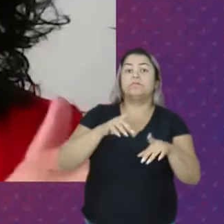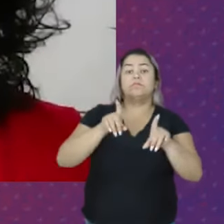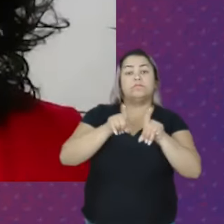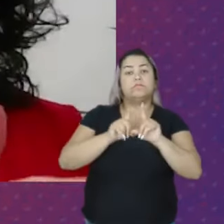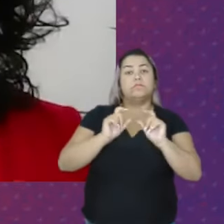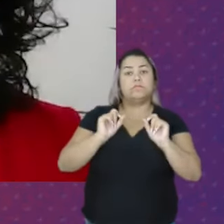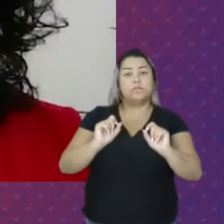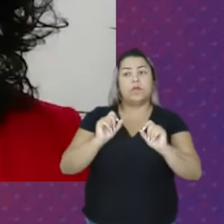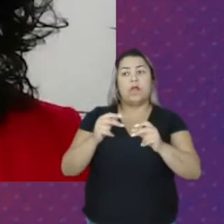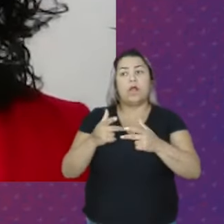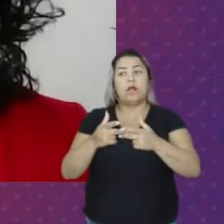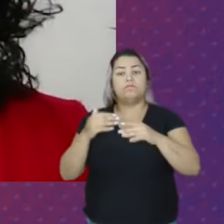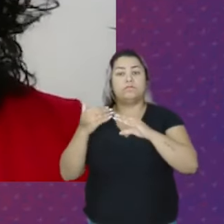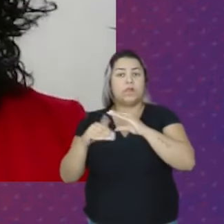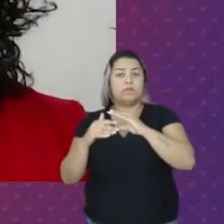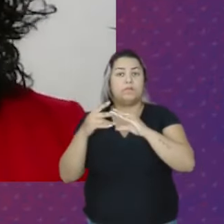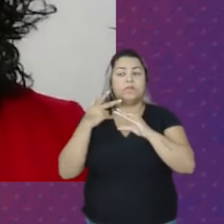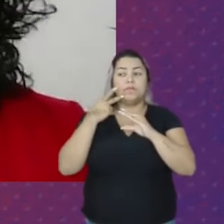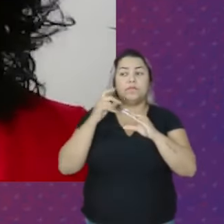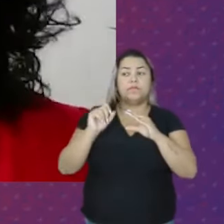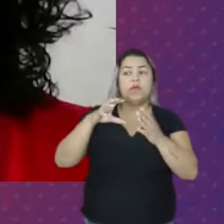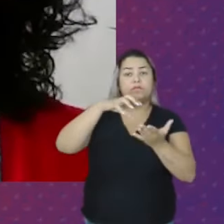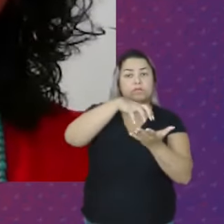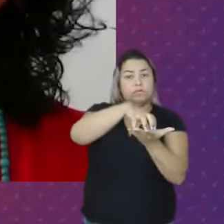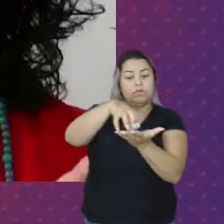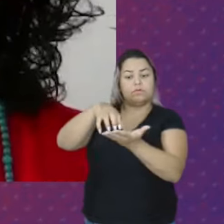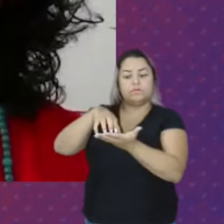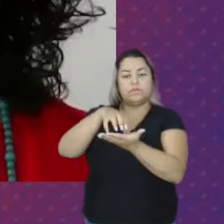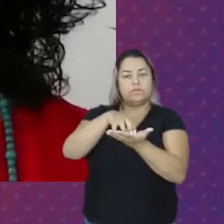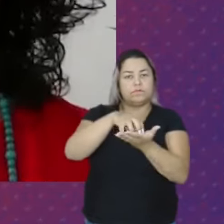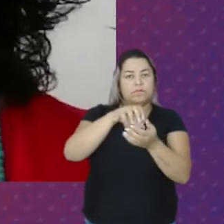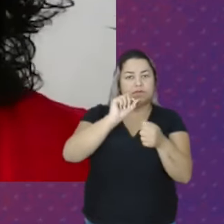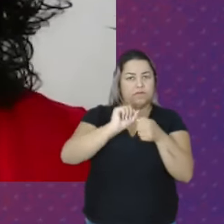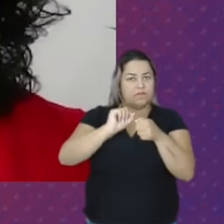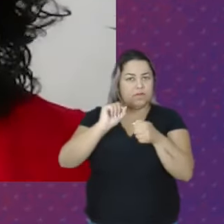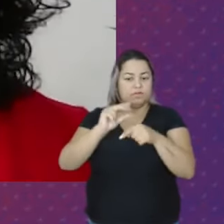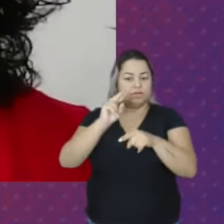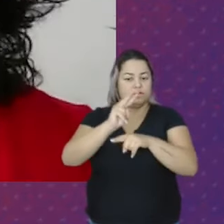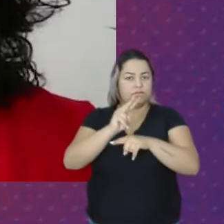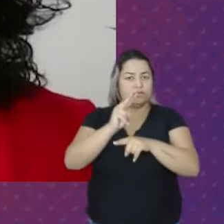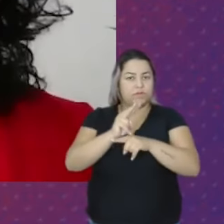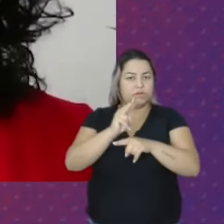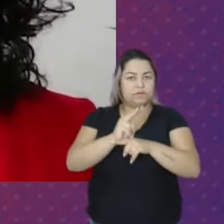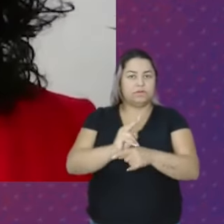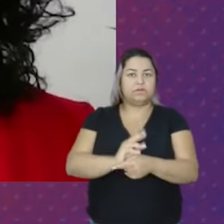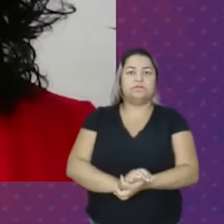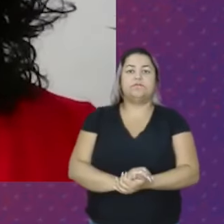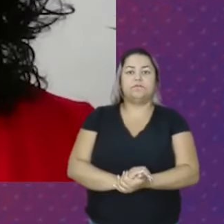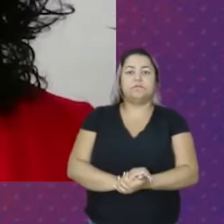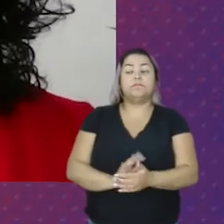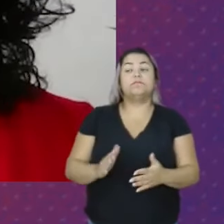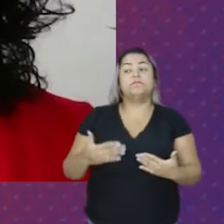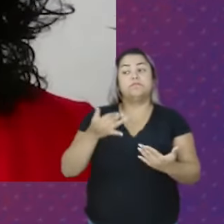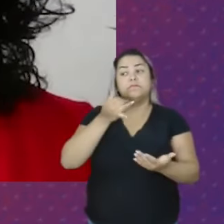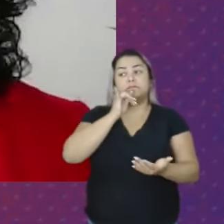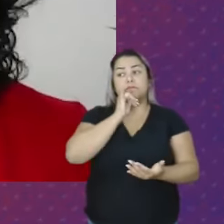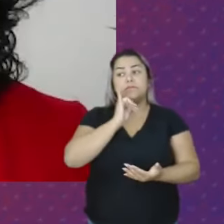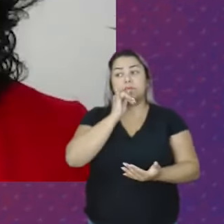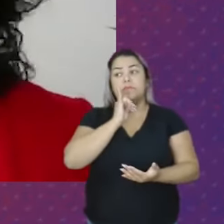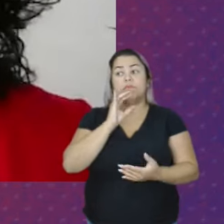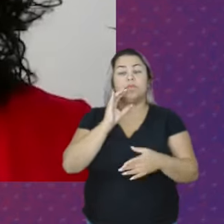adolescente, encaminhar para os órgãos que fazem essa proteção. Então, por exemplo, se o